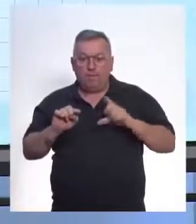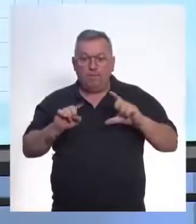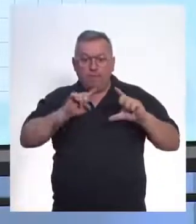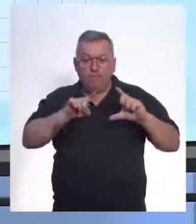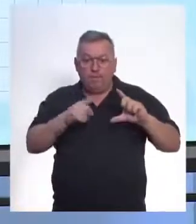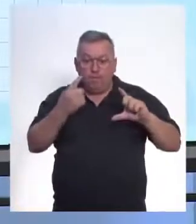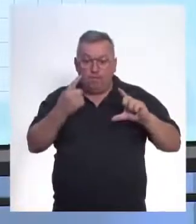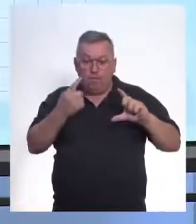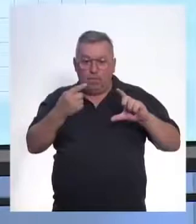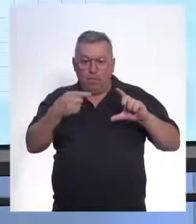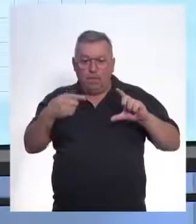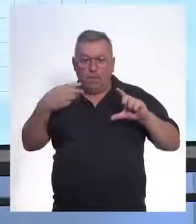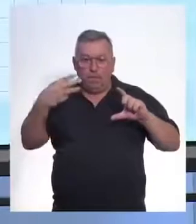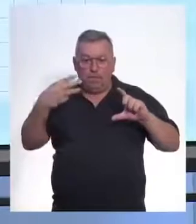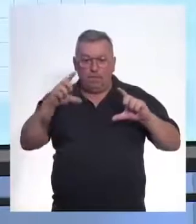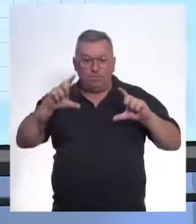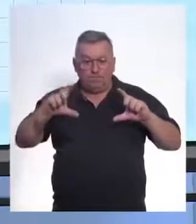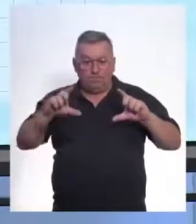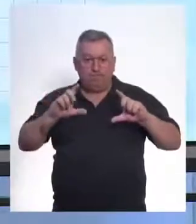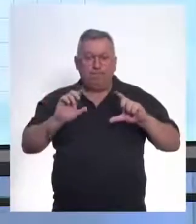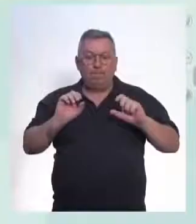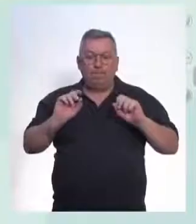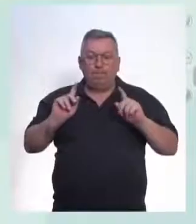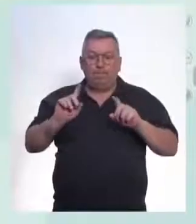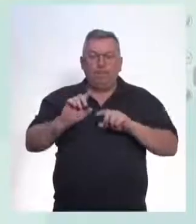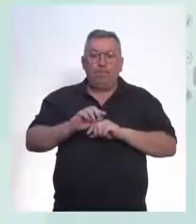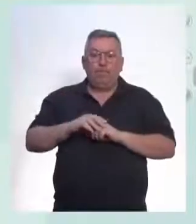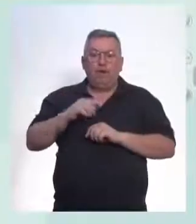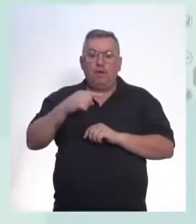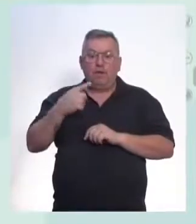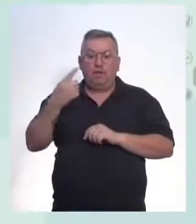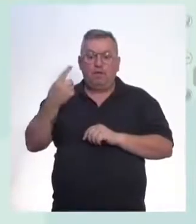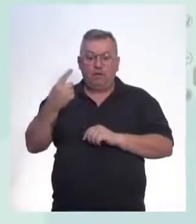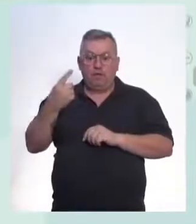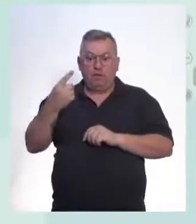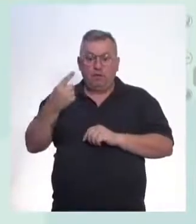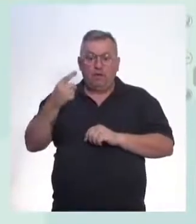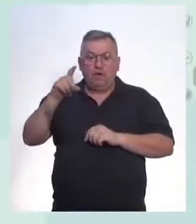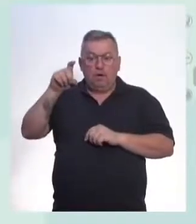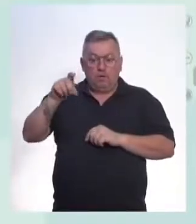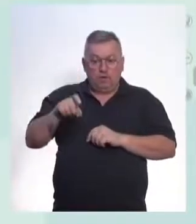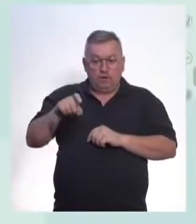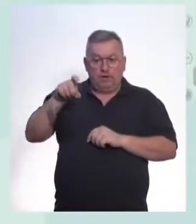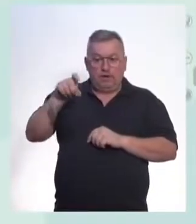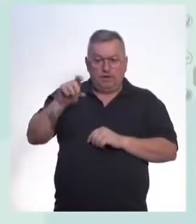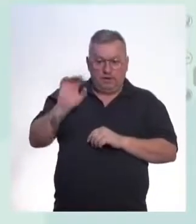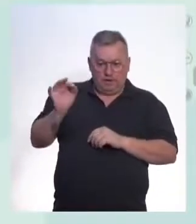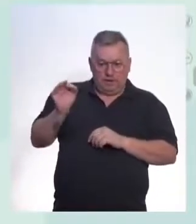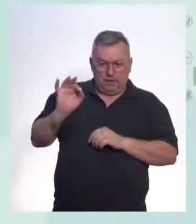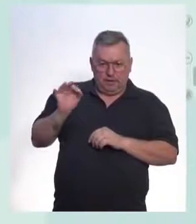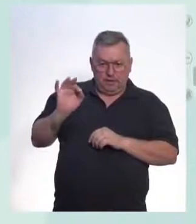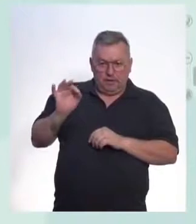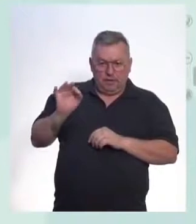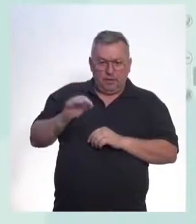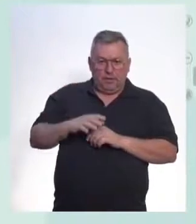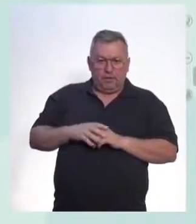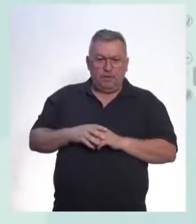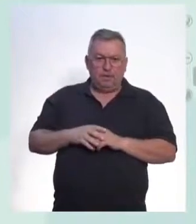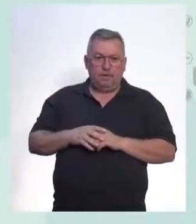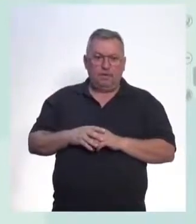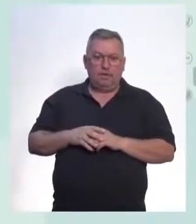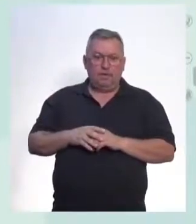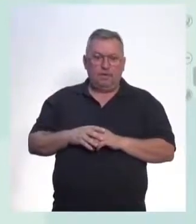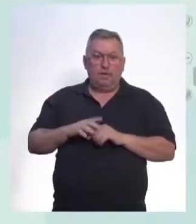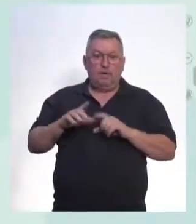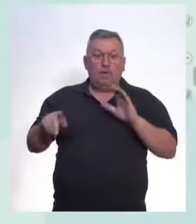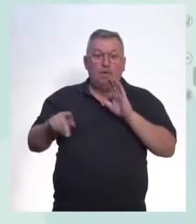-1 e -3. Então, -1 é o X, correto? Então, eu venho aqui no eixo